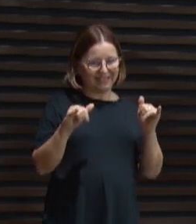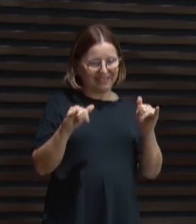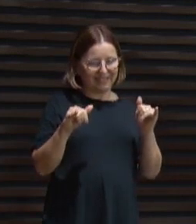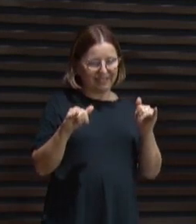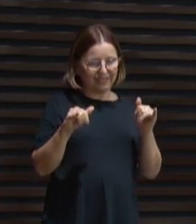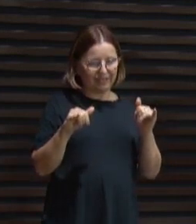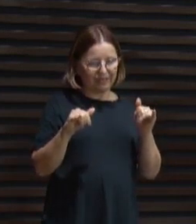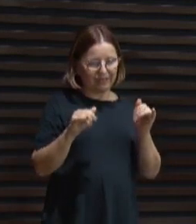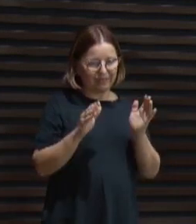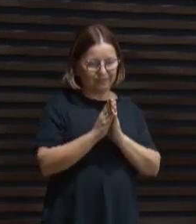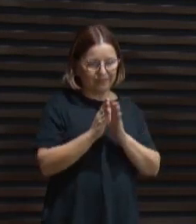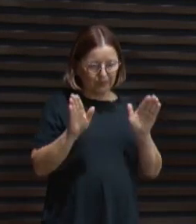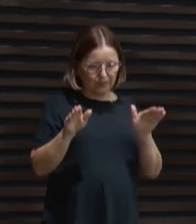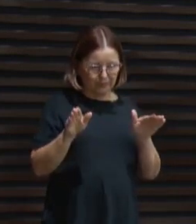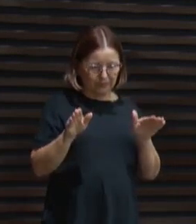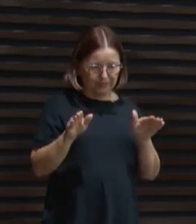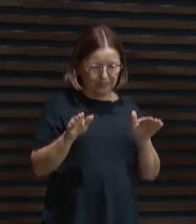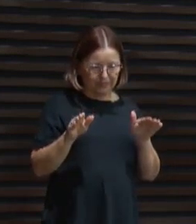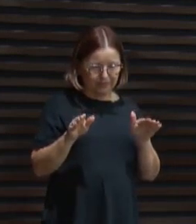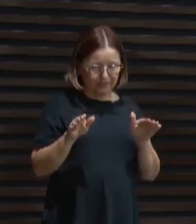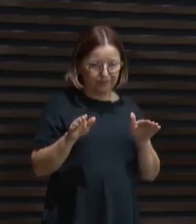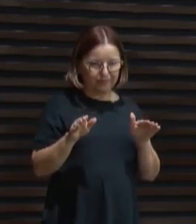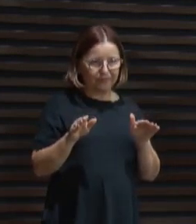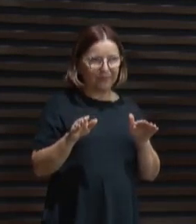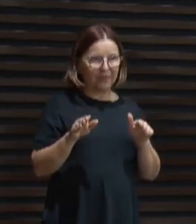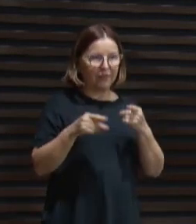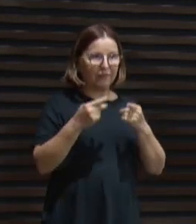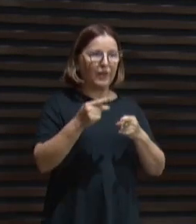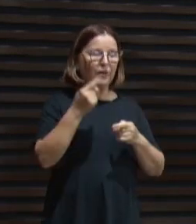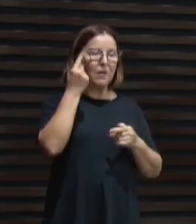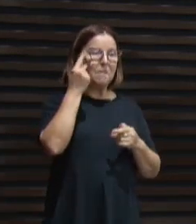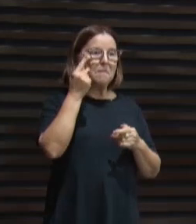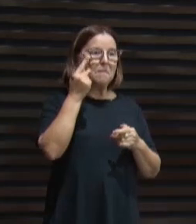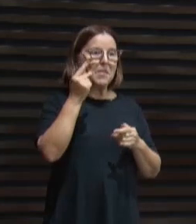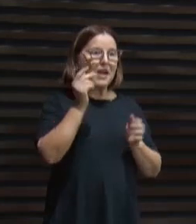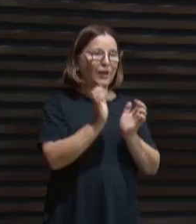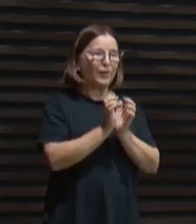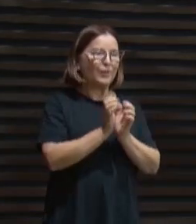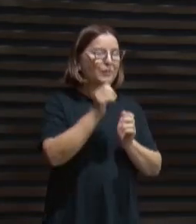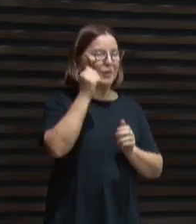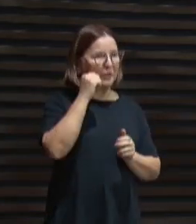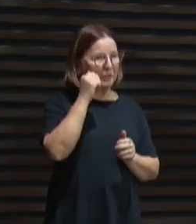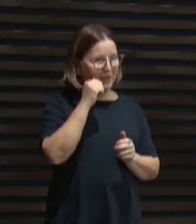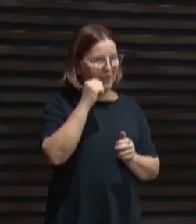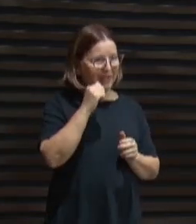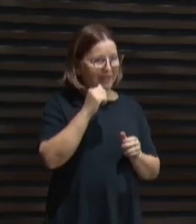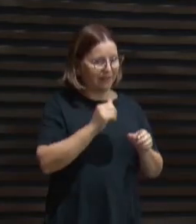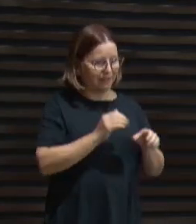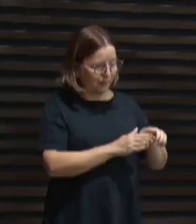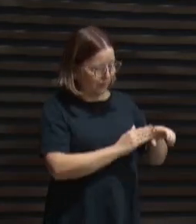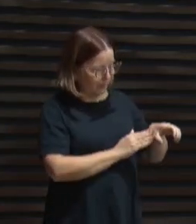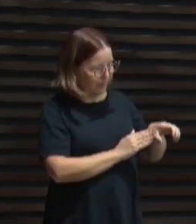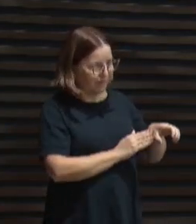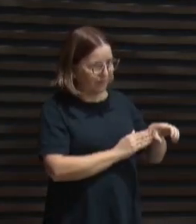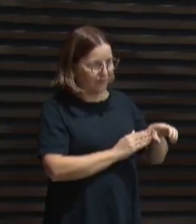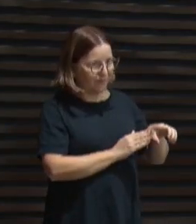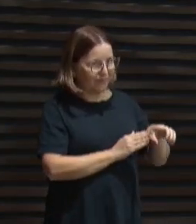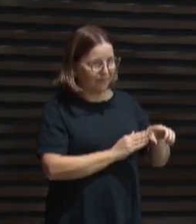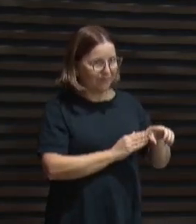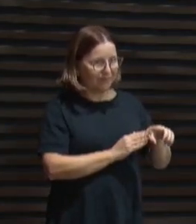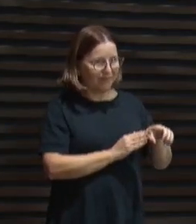dizendo assim, quando ele ressuscitou, dize aos meus irmãos e a Pedro. A